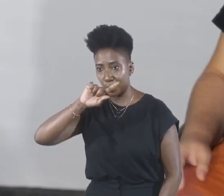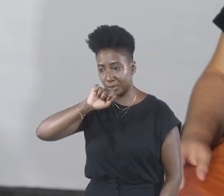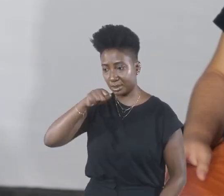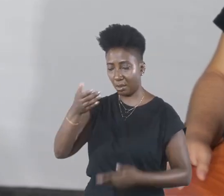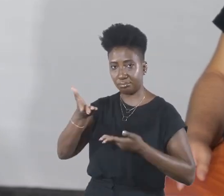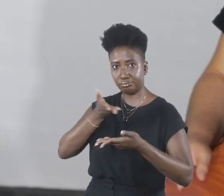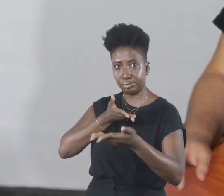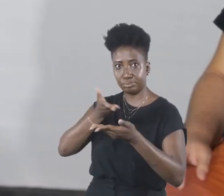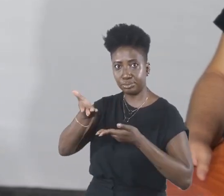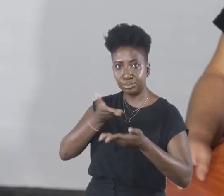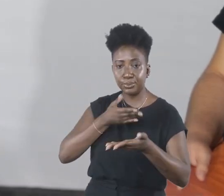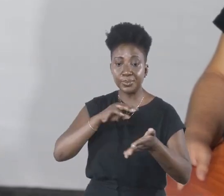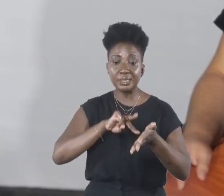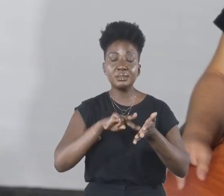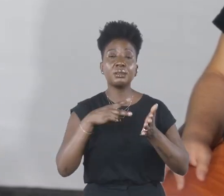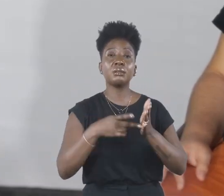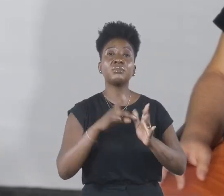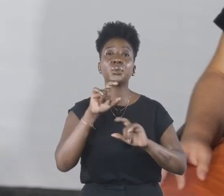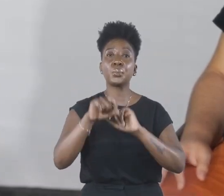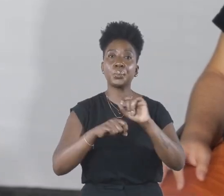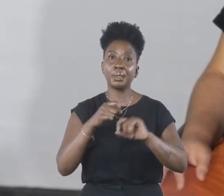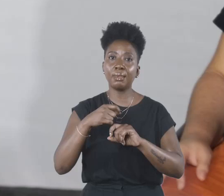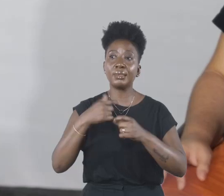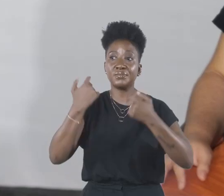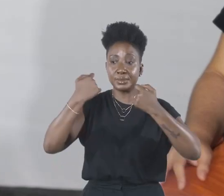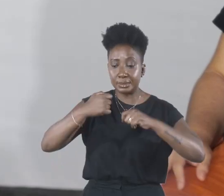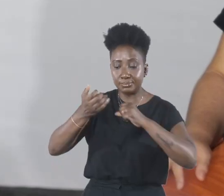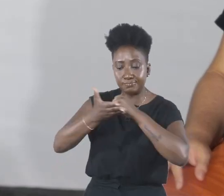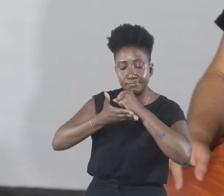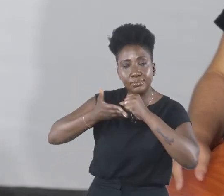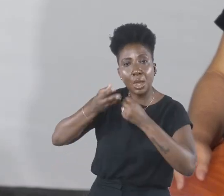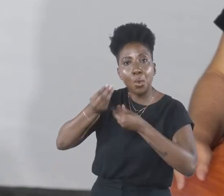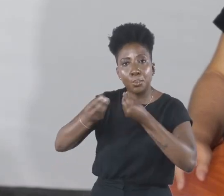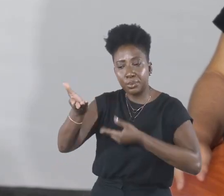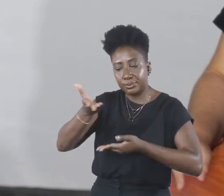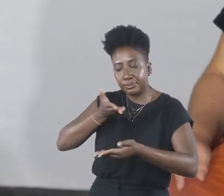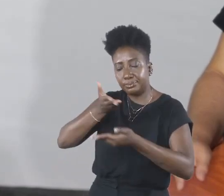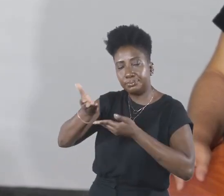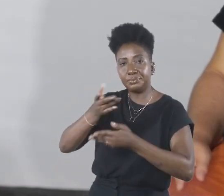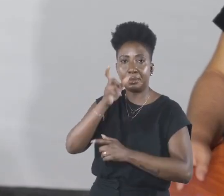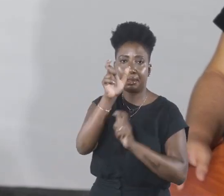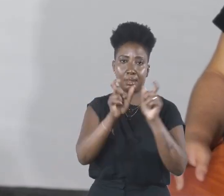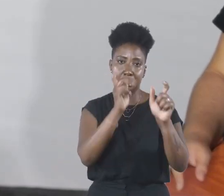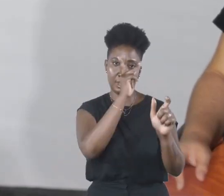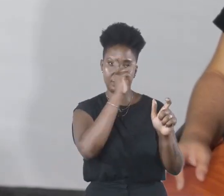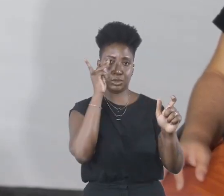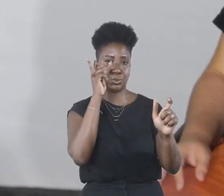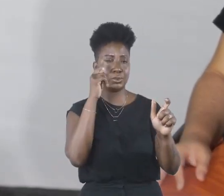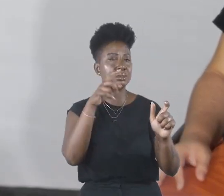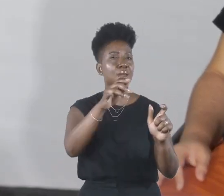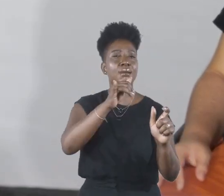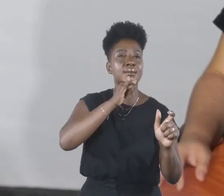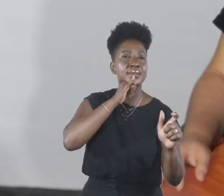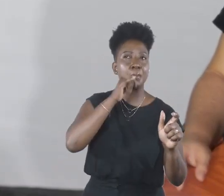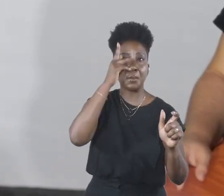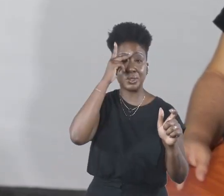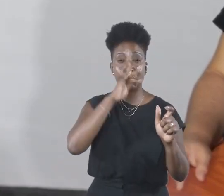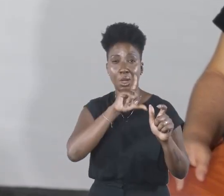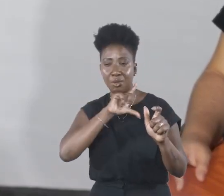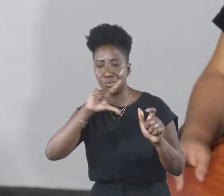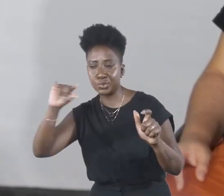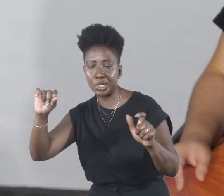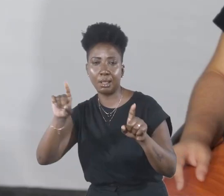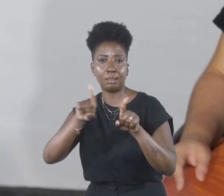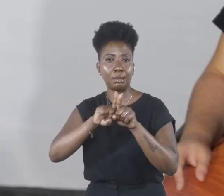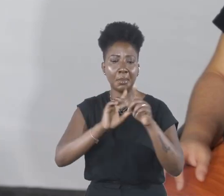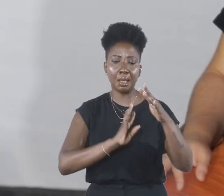não, mas tem algumas necessidades básicas que faz você sentir como que está a integração das pessoas. Tipo, um refugiado ou um